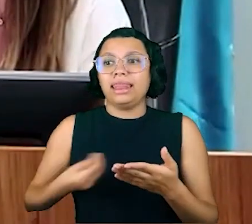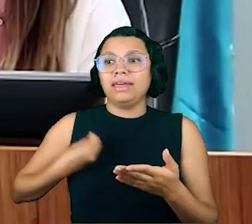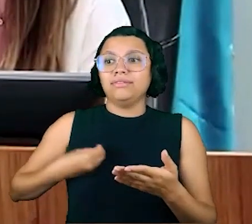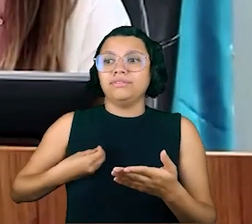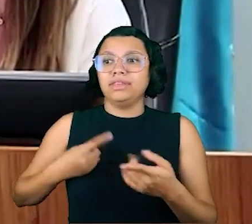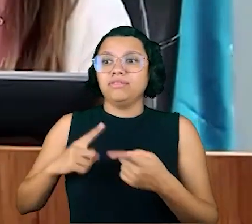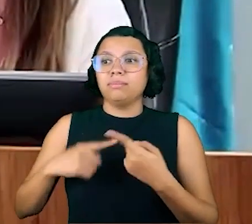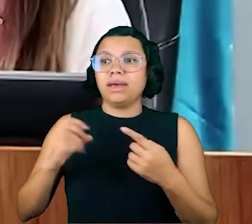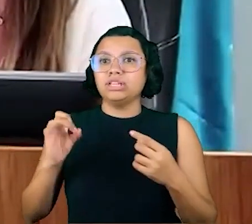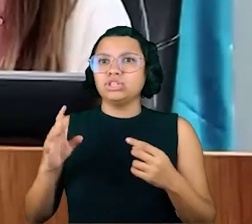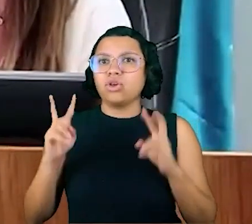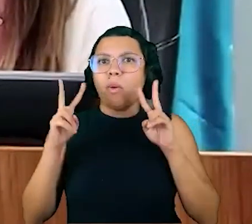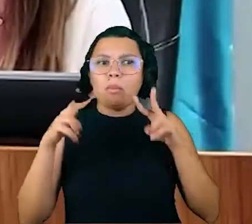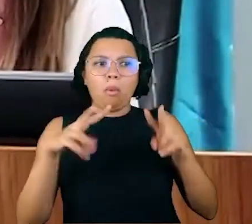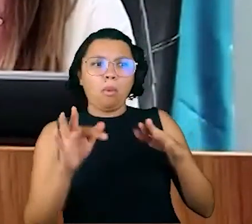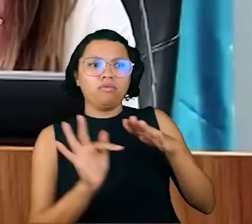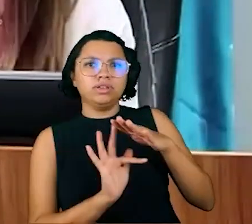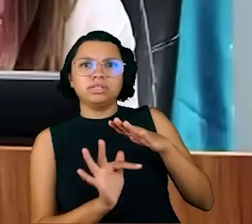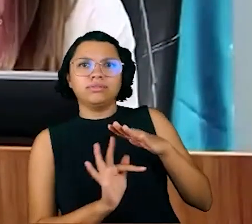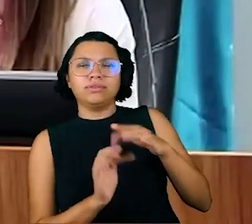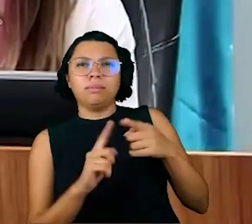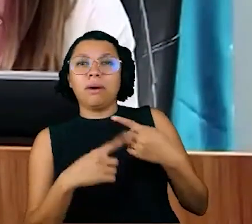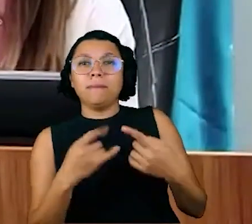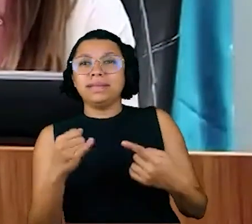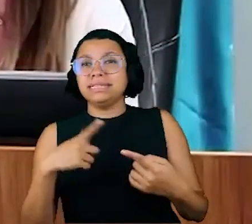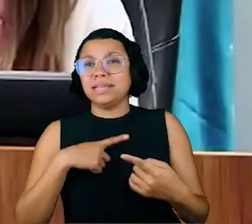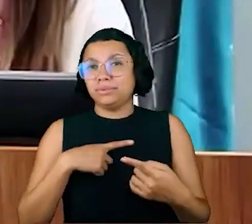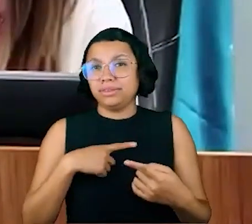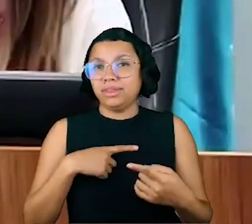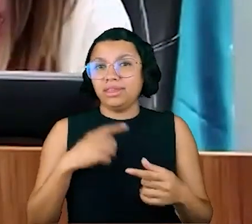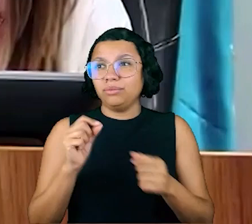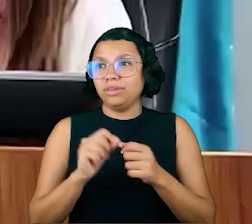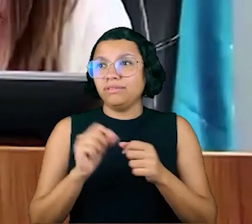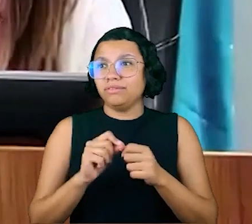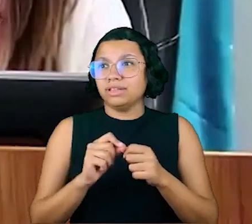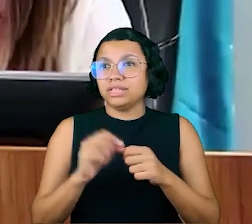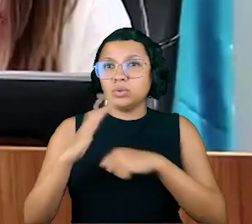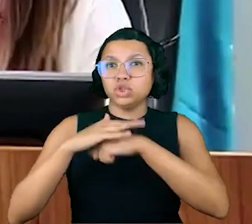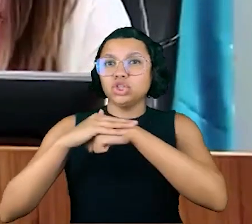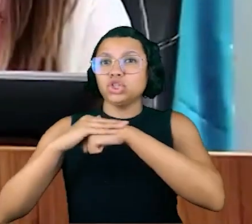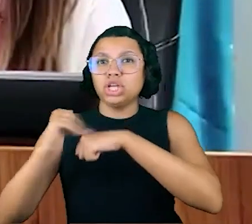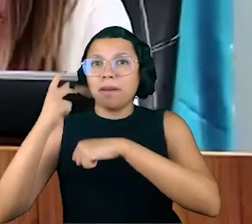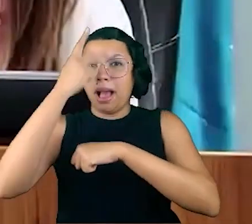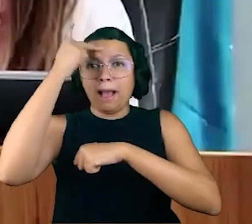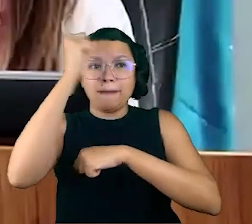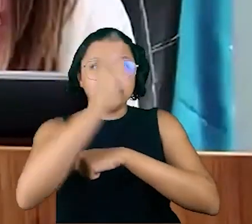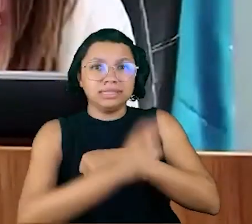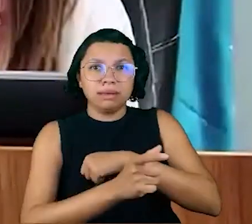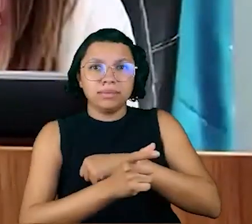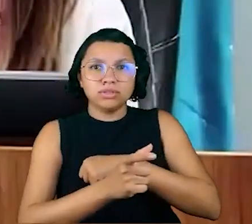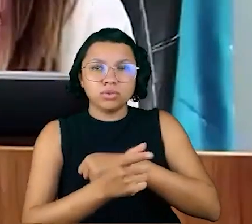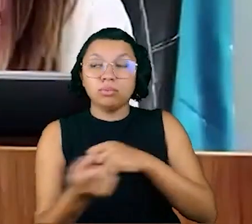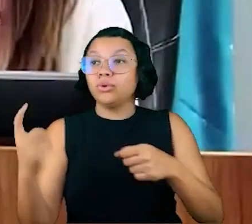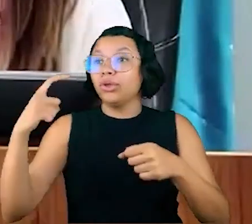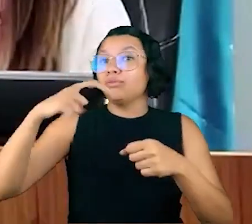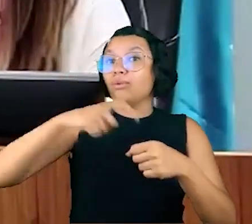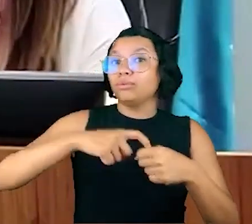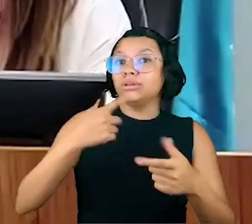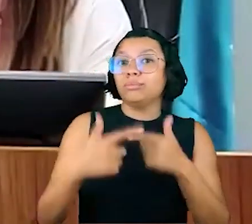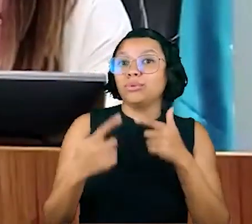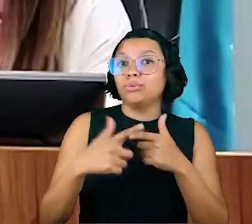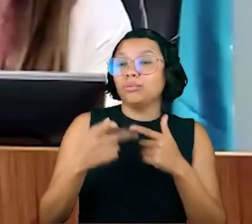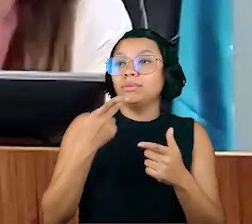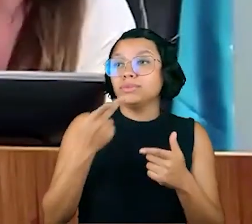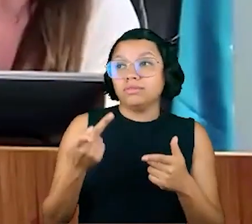existir apenas do ponto de vista formal, se eu tiver que fazer a citação do sujeito, porque aí cai naquela cilada que você falou,